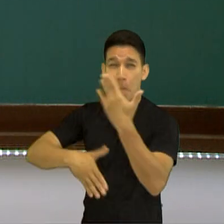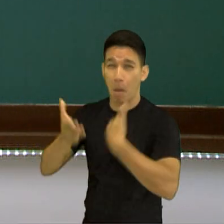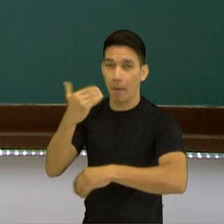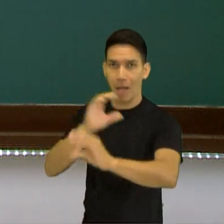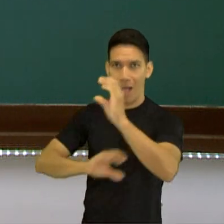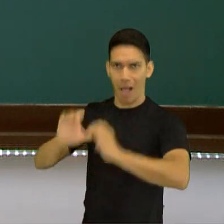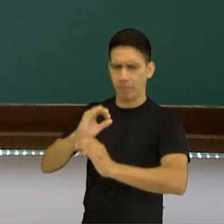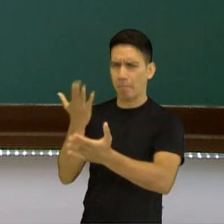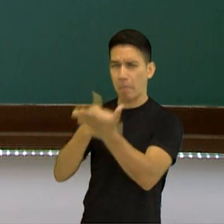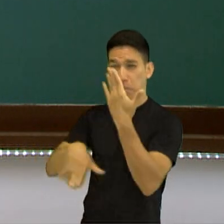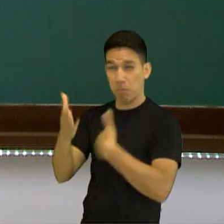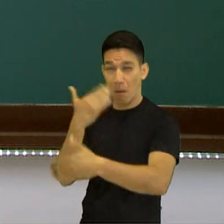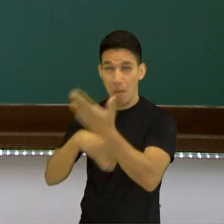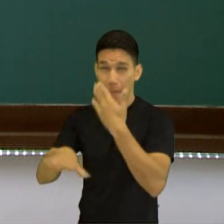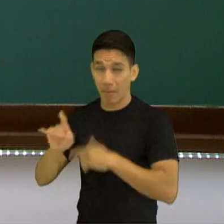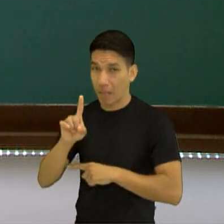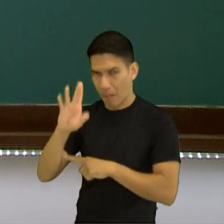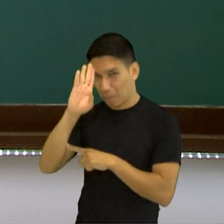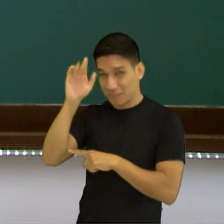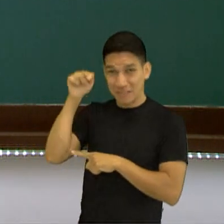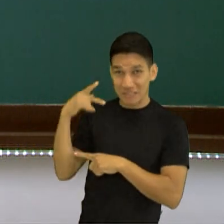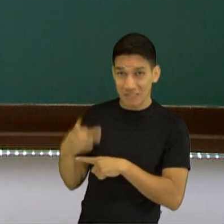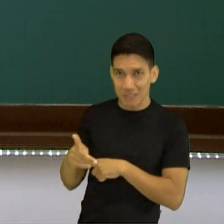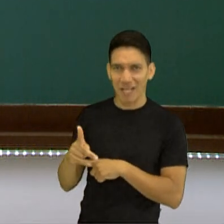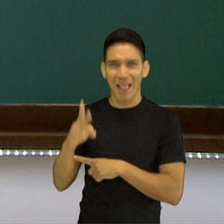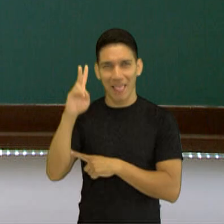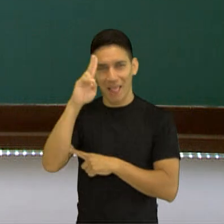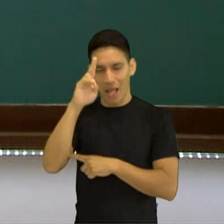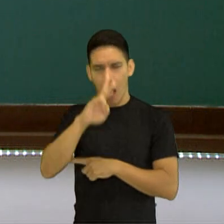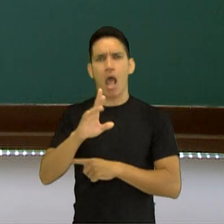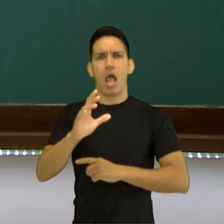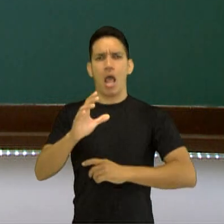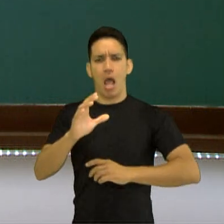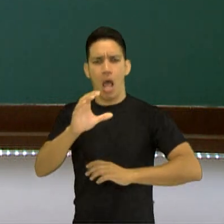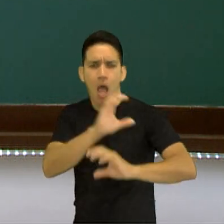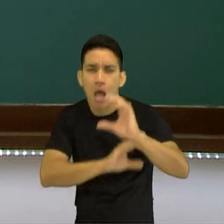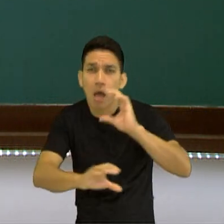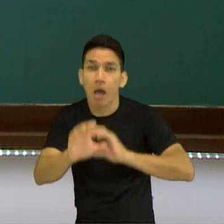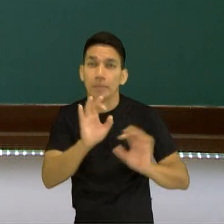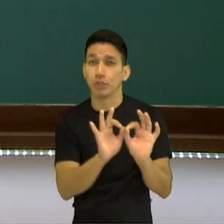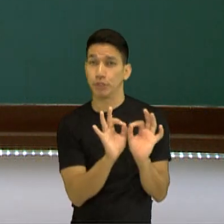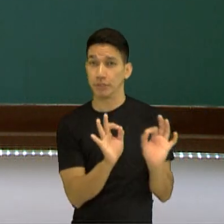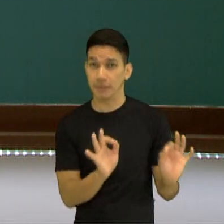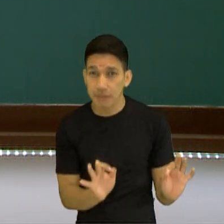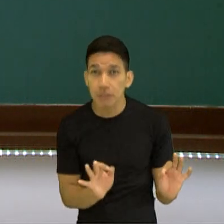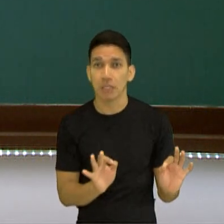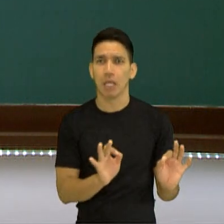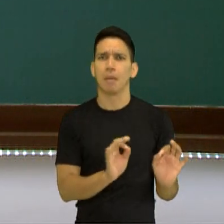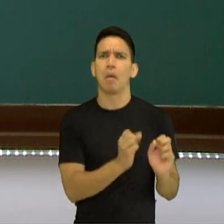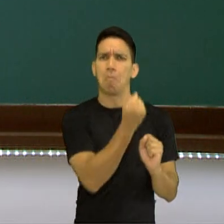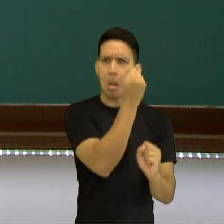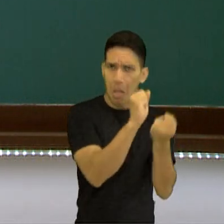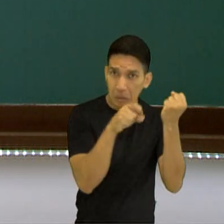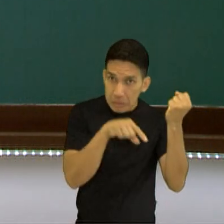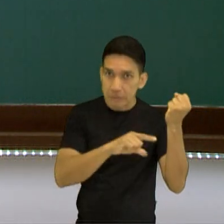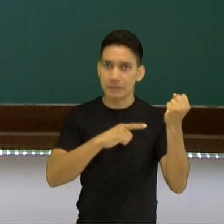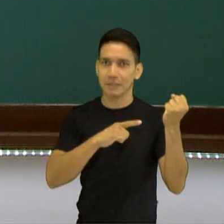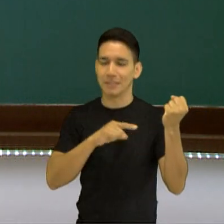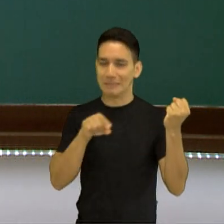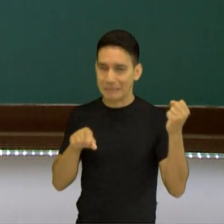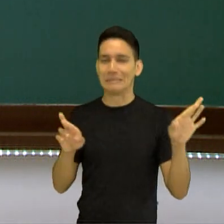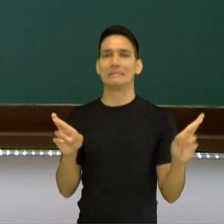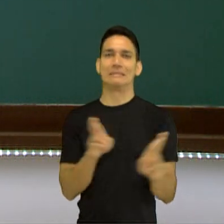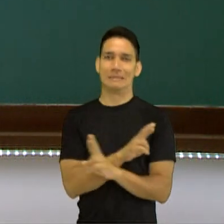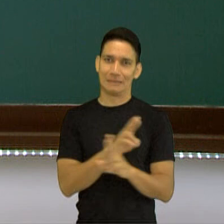carboidratos, então, principalmente aqueles carboidratos simples, refinados, que foram muito processados, também tem